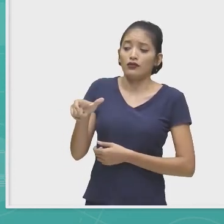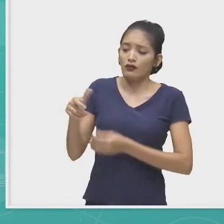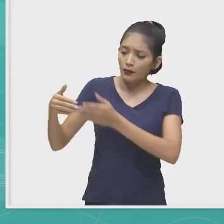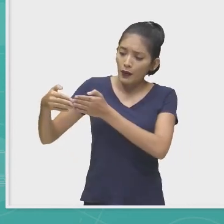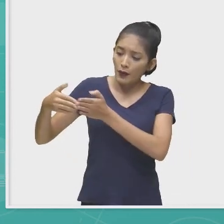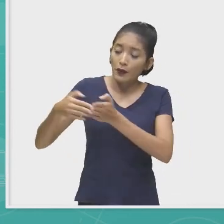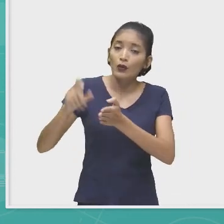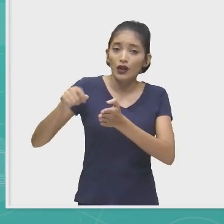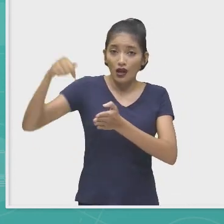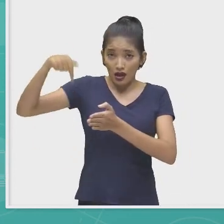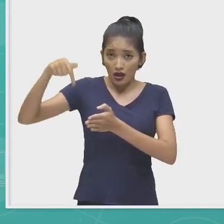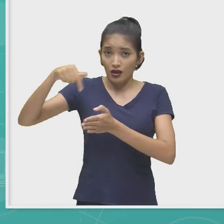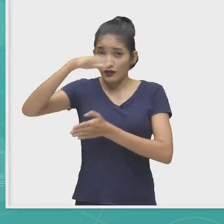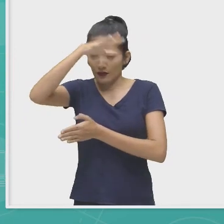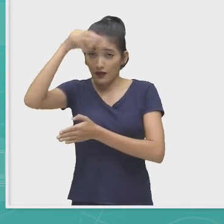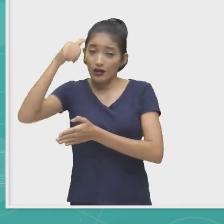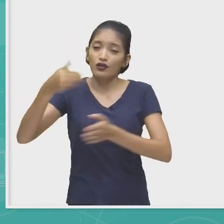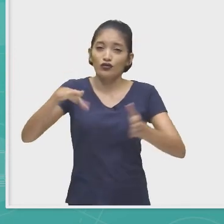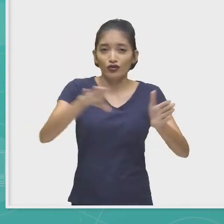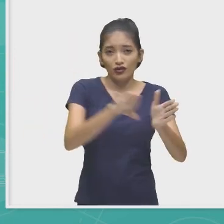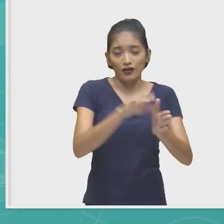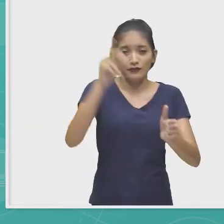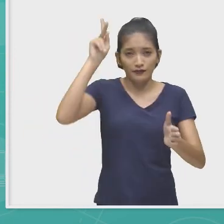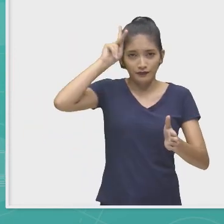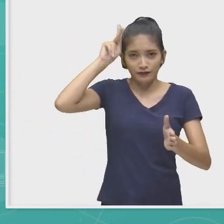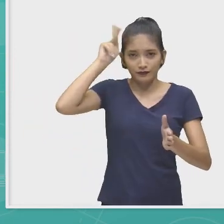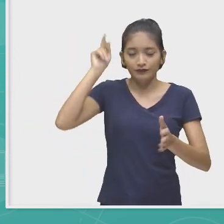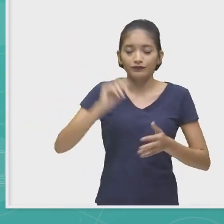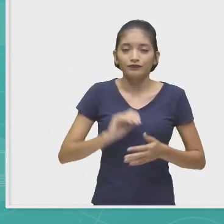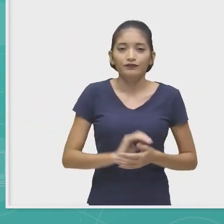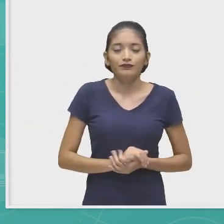saindo de Manaus com destino a Parintins.